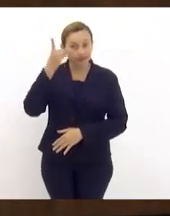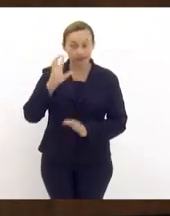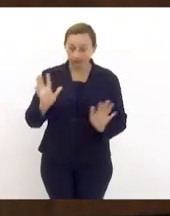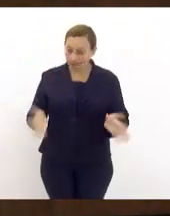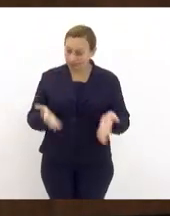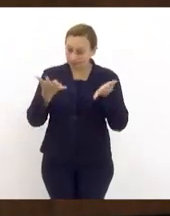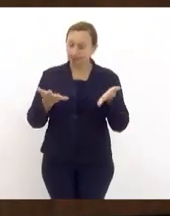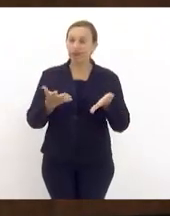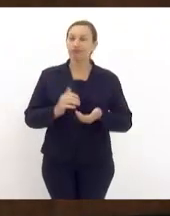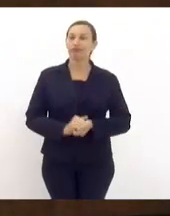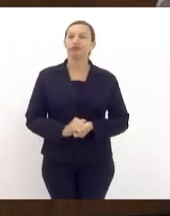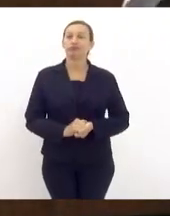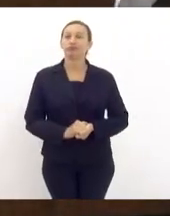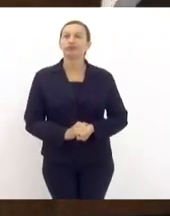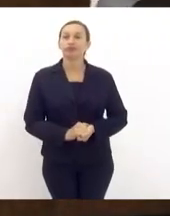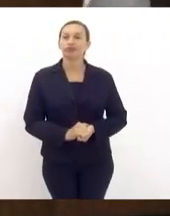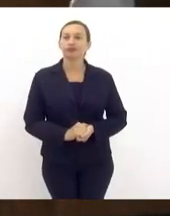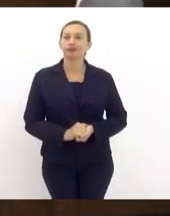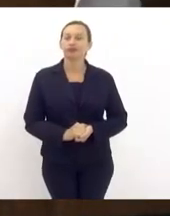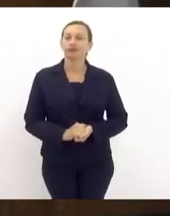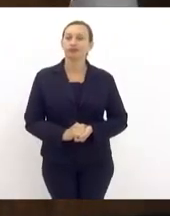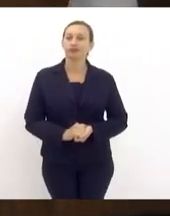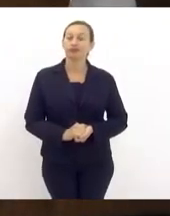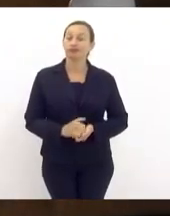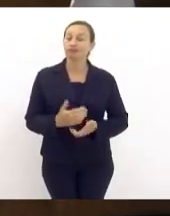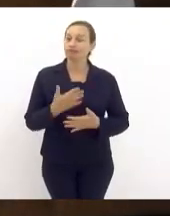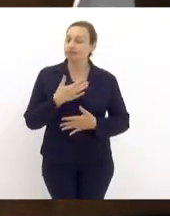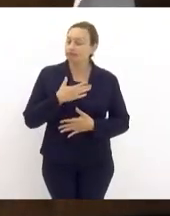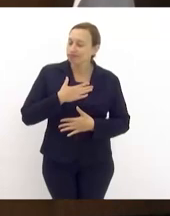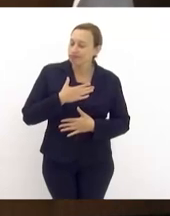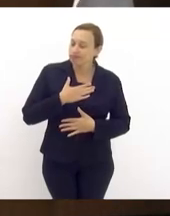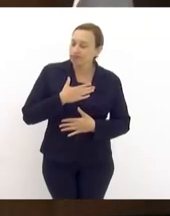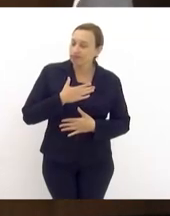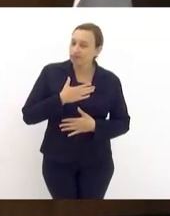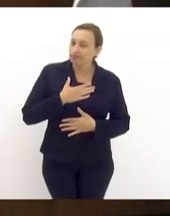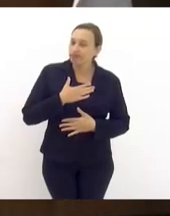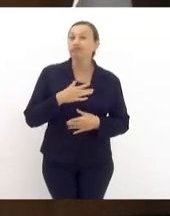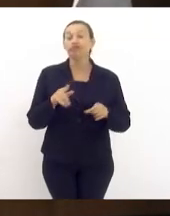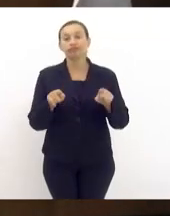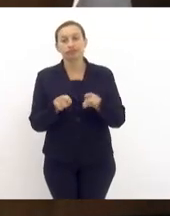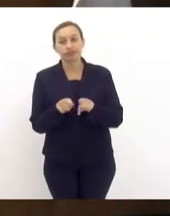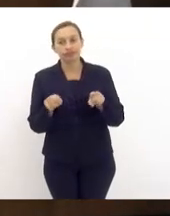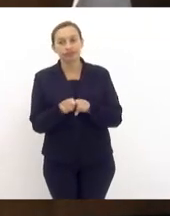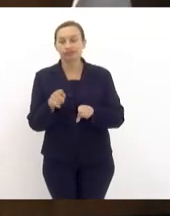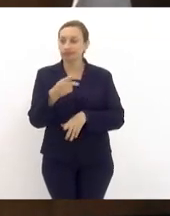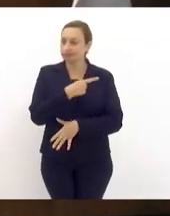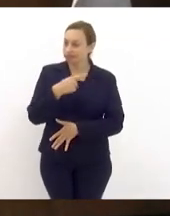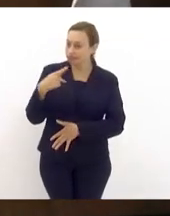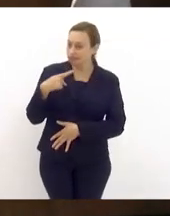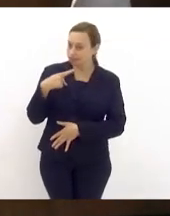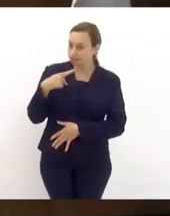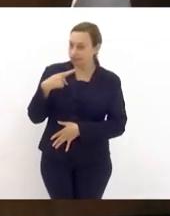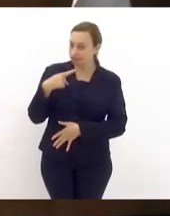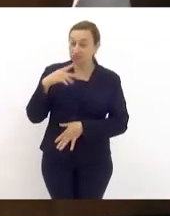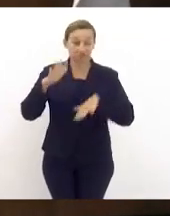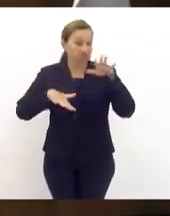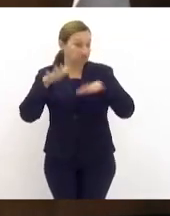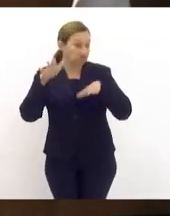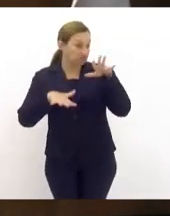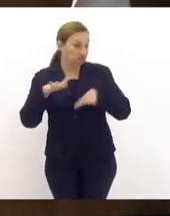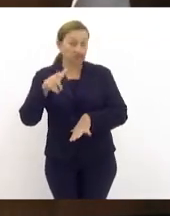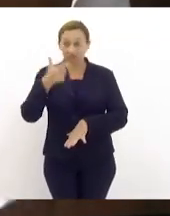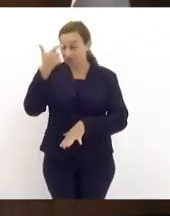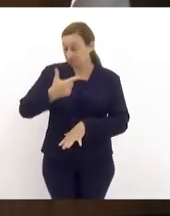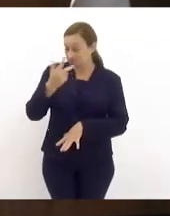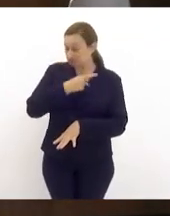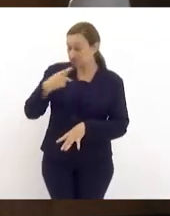iniciativa. Dizer que, para mim, que também sou pastor, independente de ser pastor, mas de ser